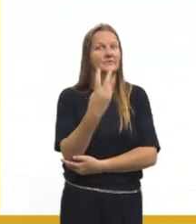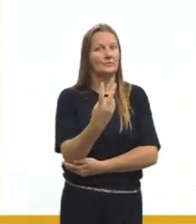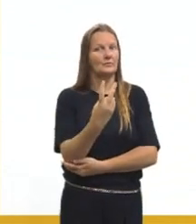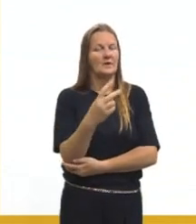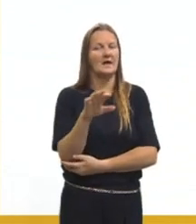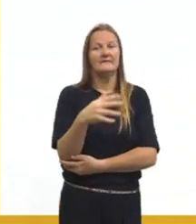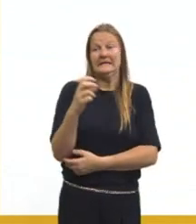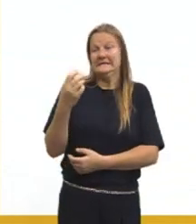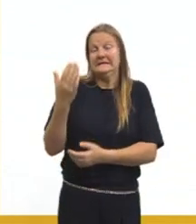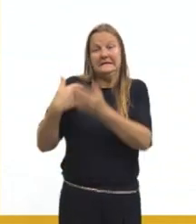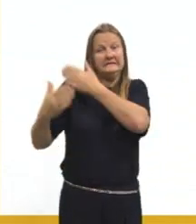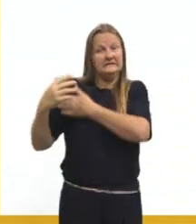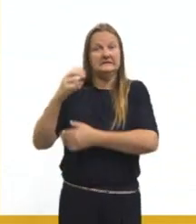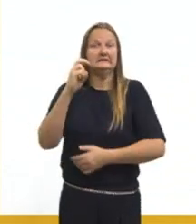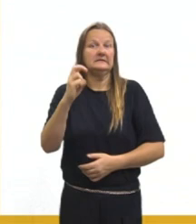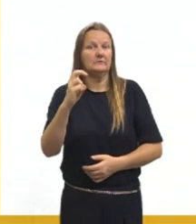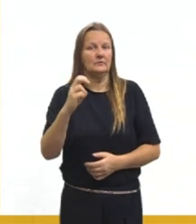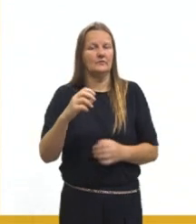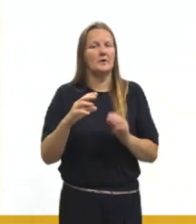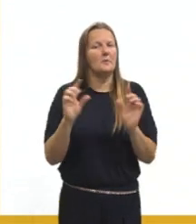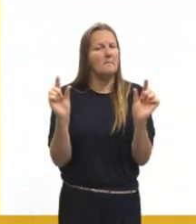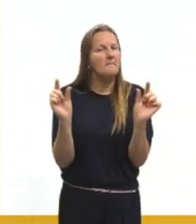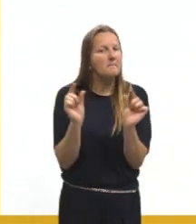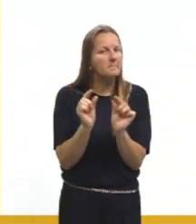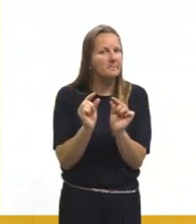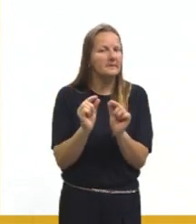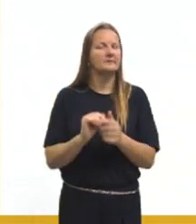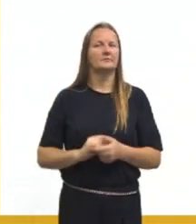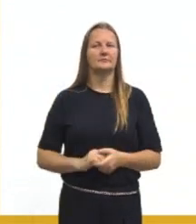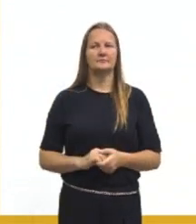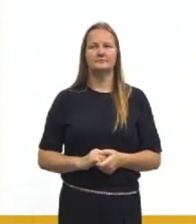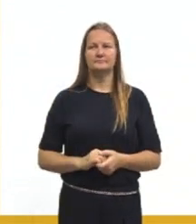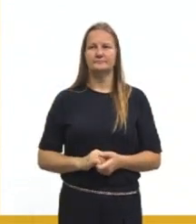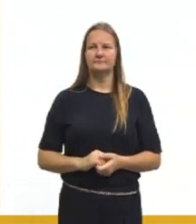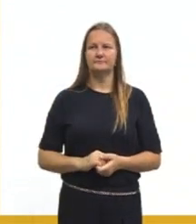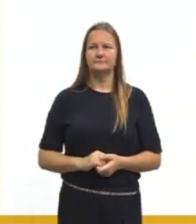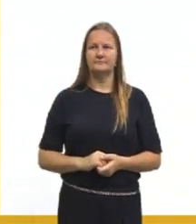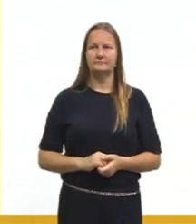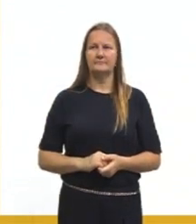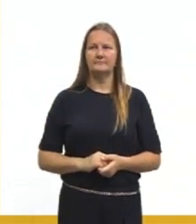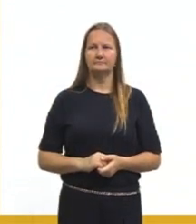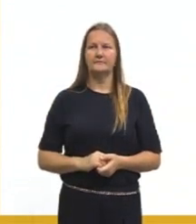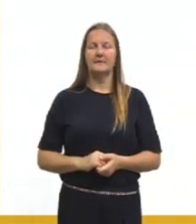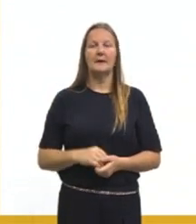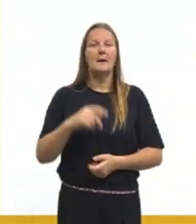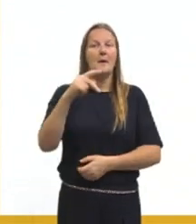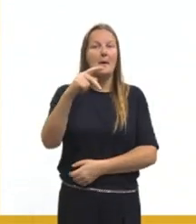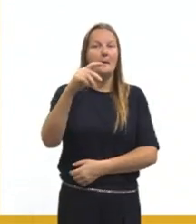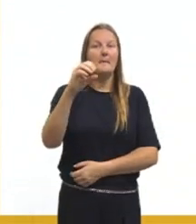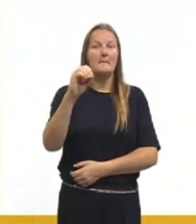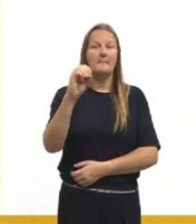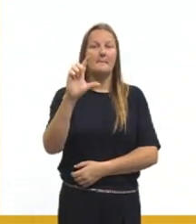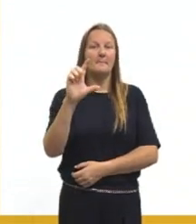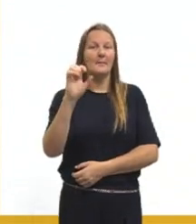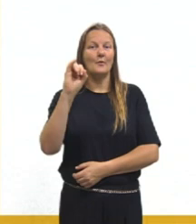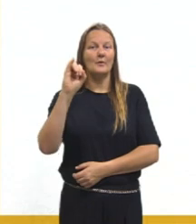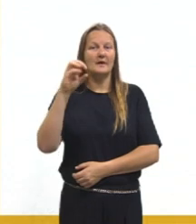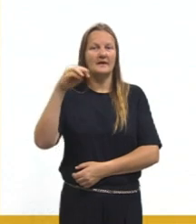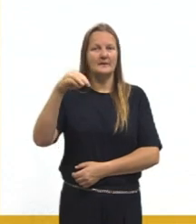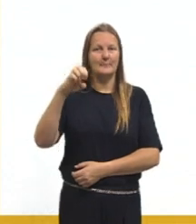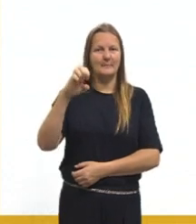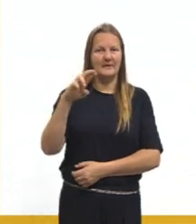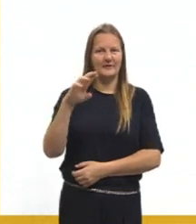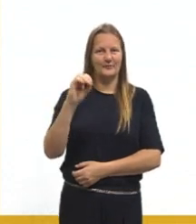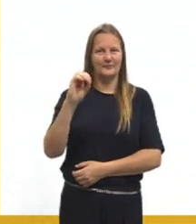cinco questões Então ela foi mais tímida ali nos poluentes polímeros falei tanto para os meus alunos e aqui nas aulas